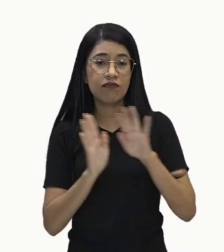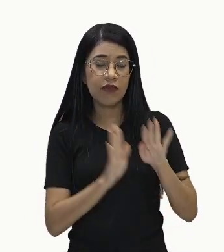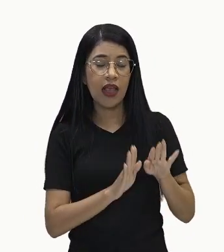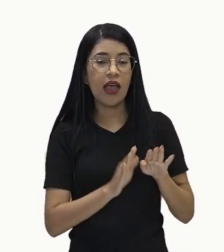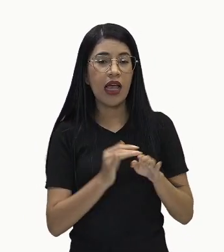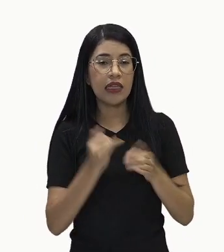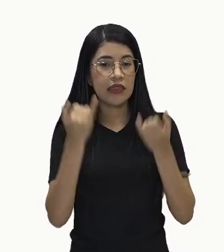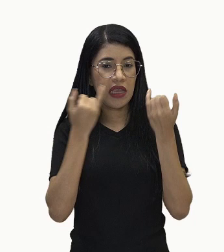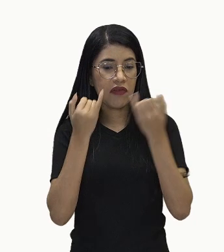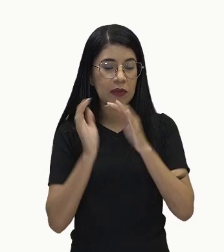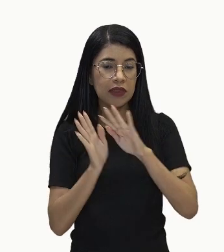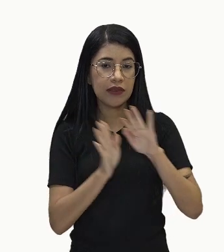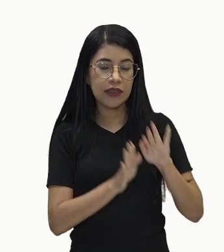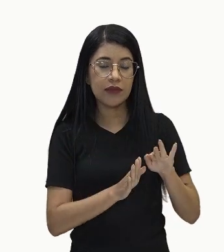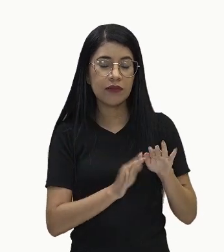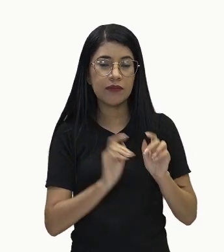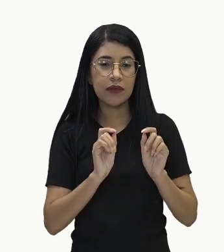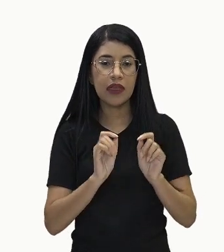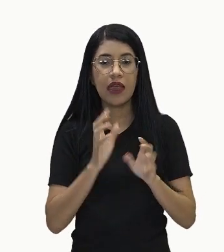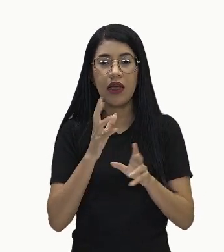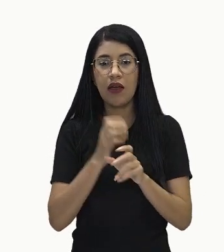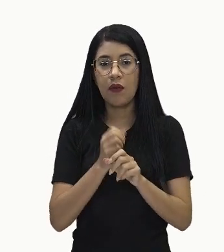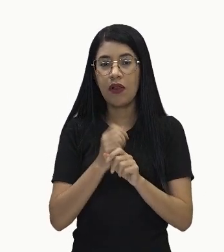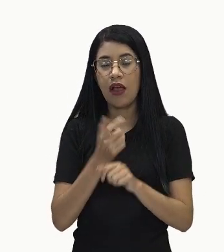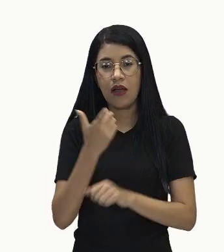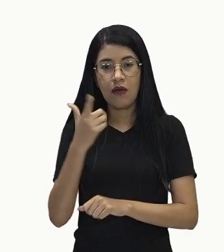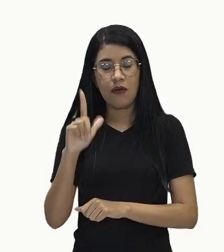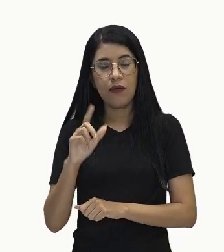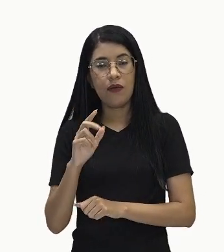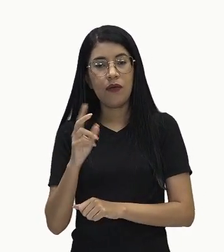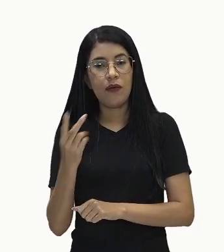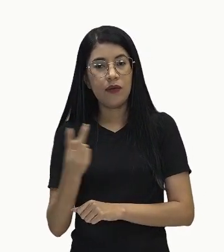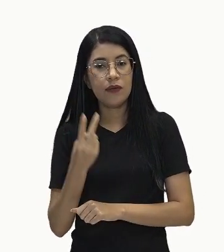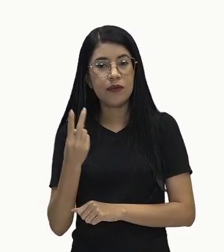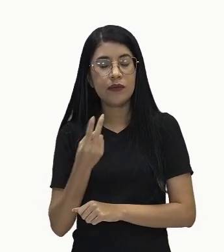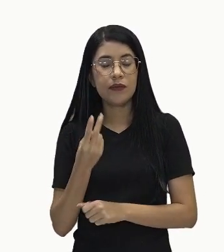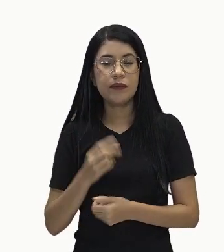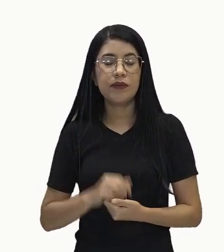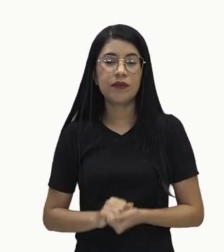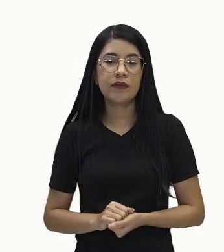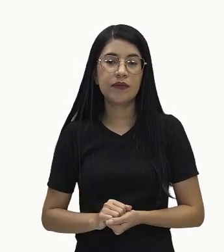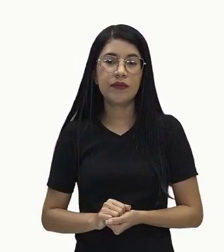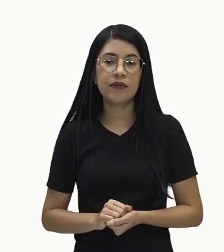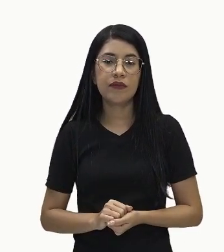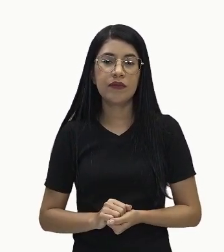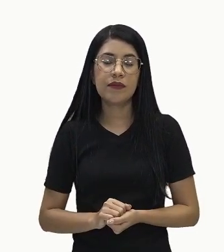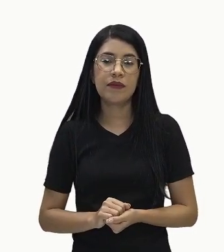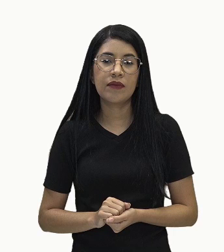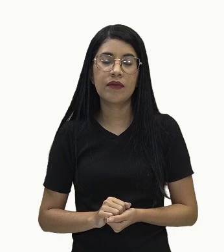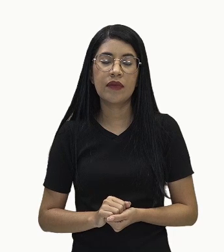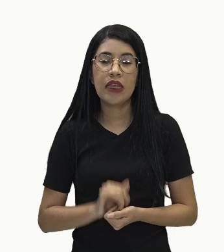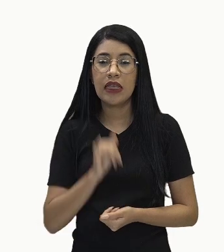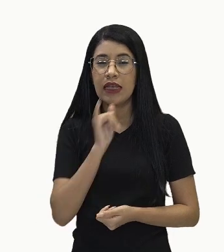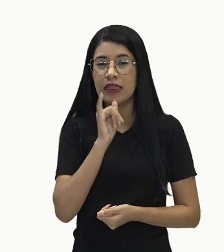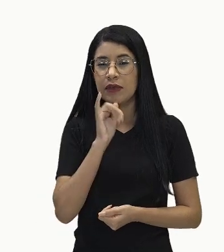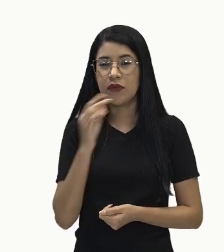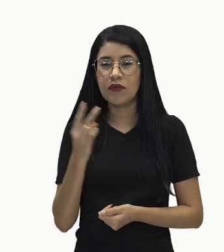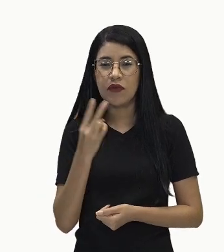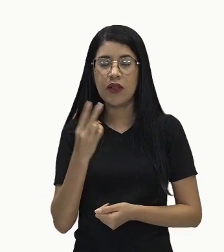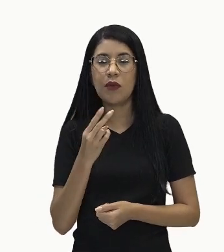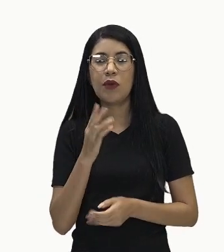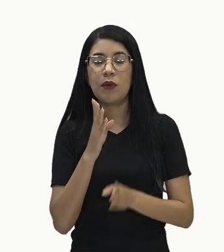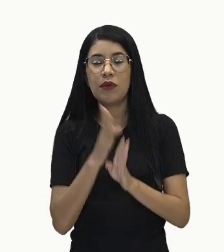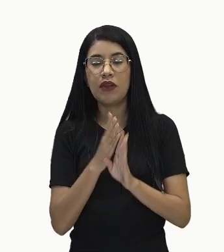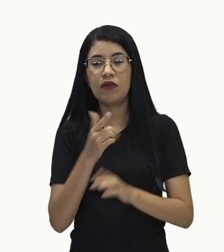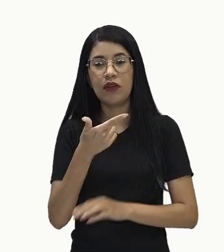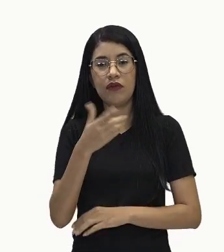base de um outro valor, vamos supor aqui, vamos esquecer aqui, né, esses dados aqui e vamos